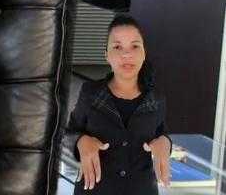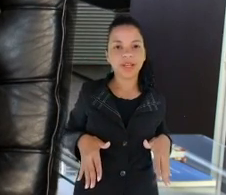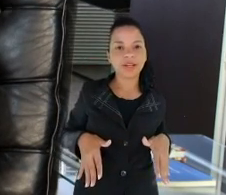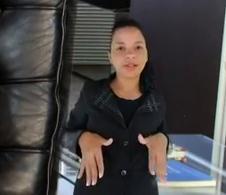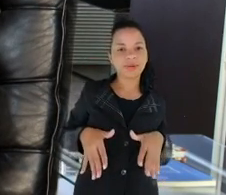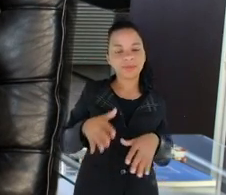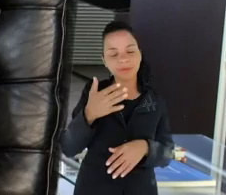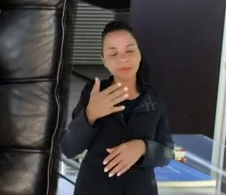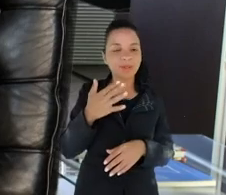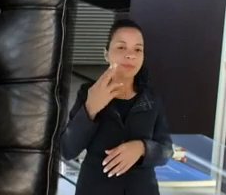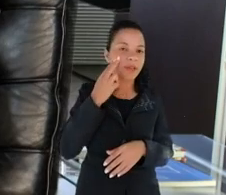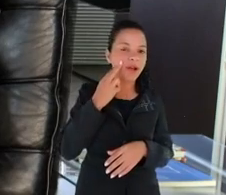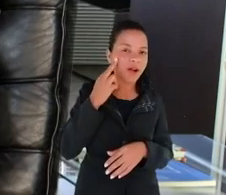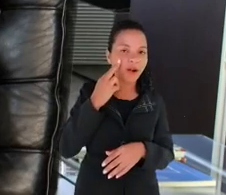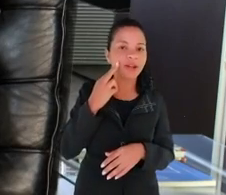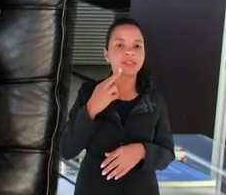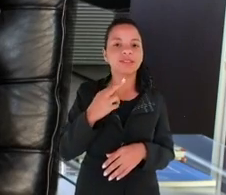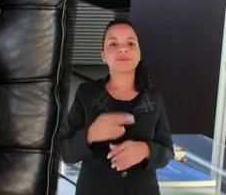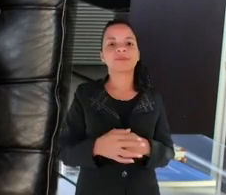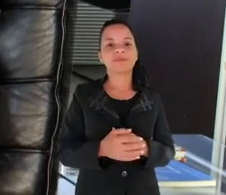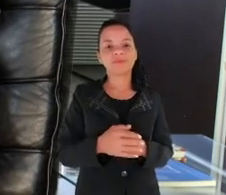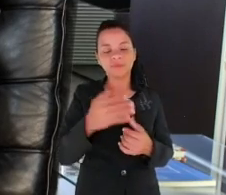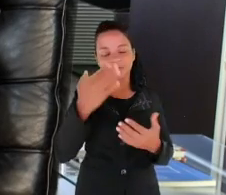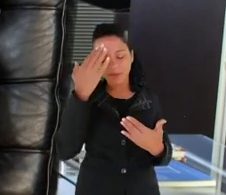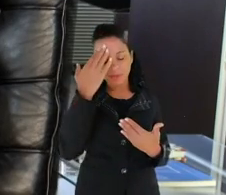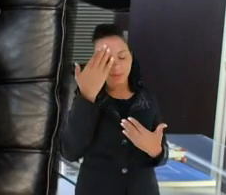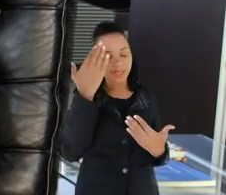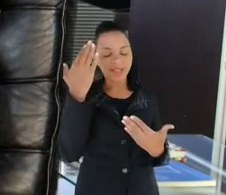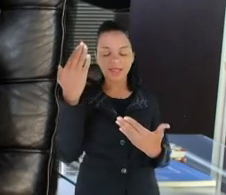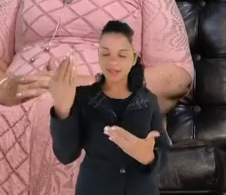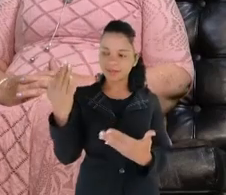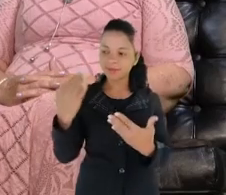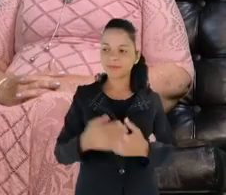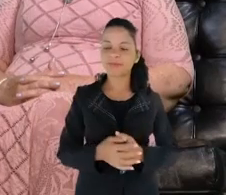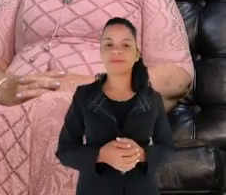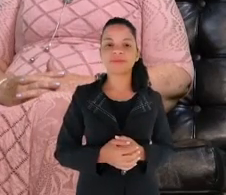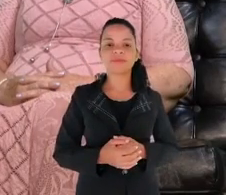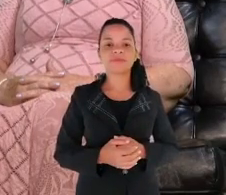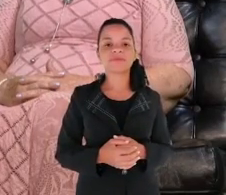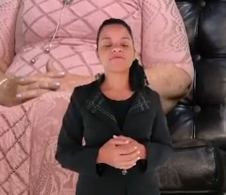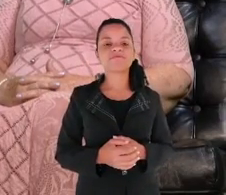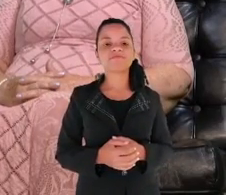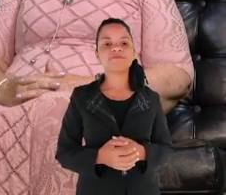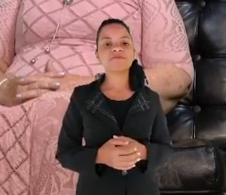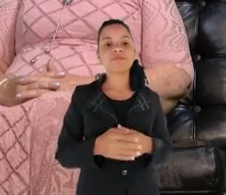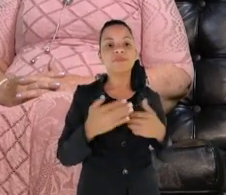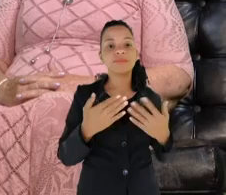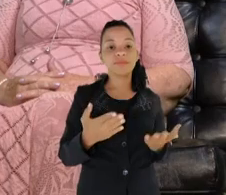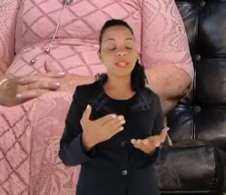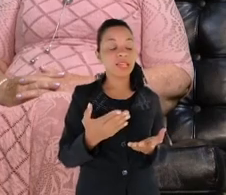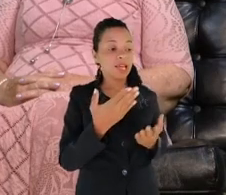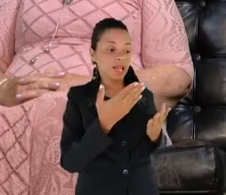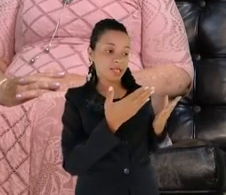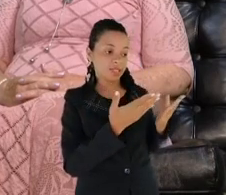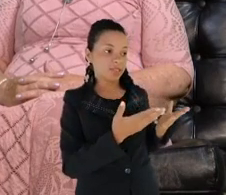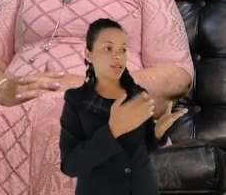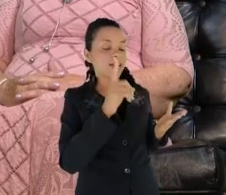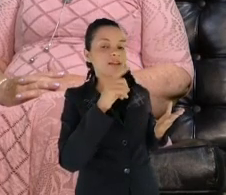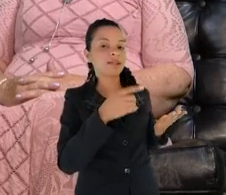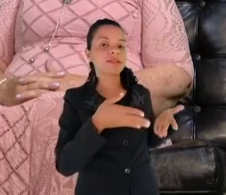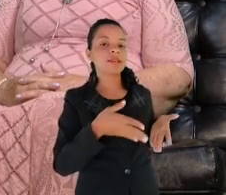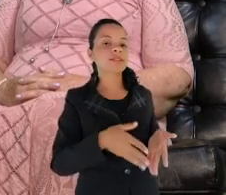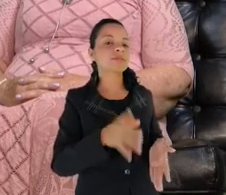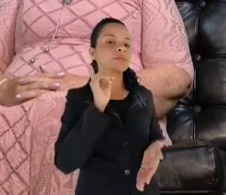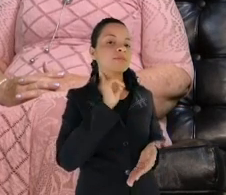como sapato. Obrigada. Bom, Dinorá Couto Cansado é natural de Bom Despacho, Minas